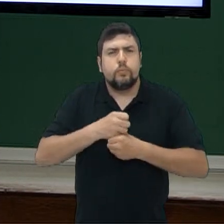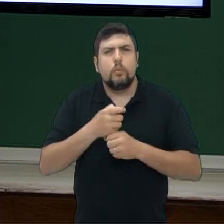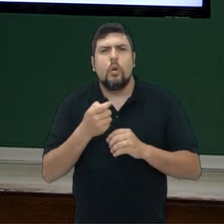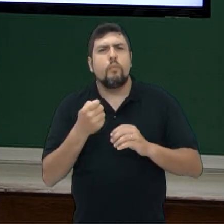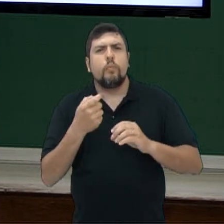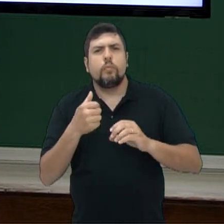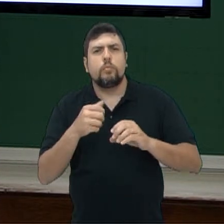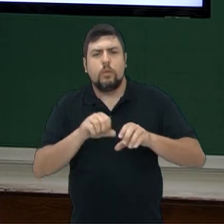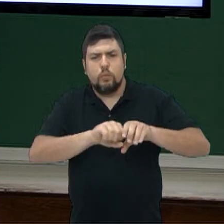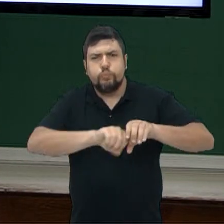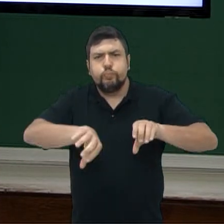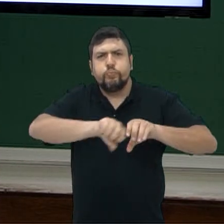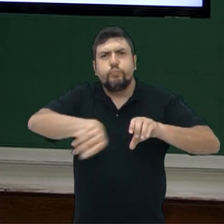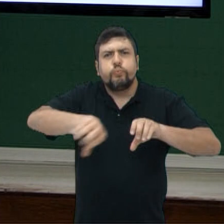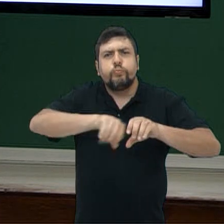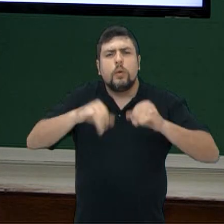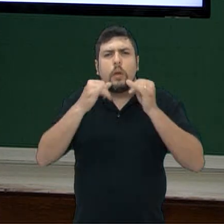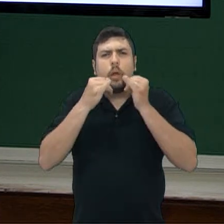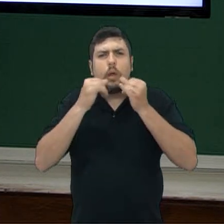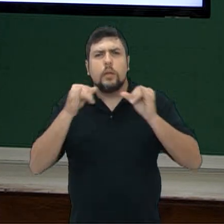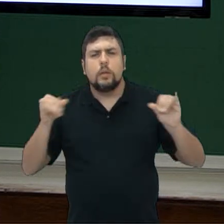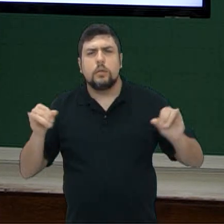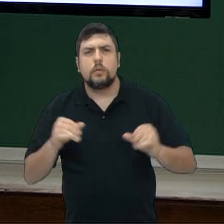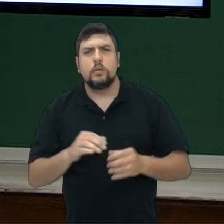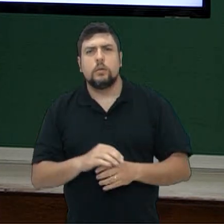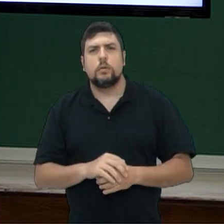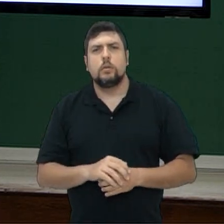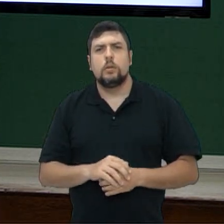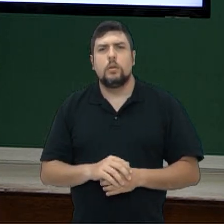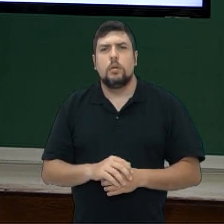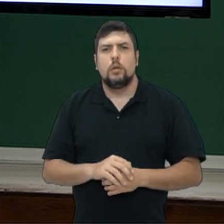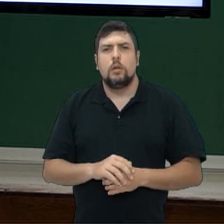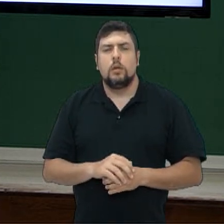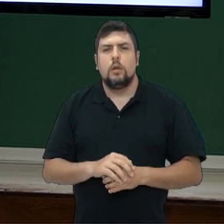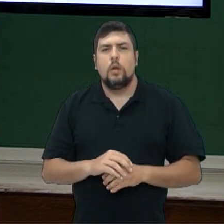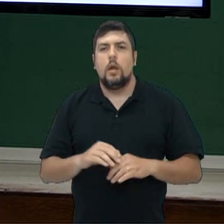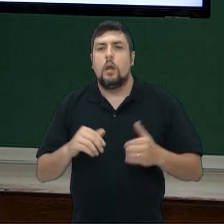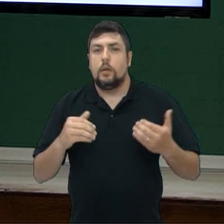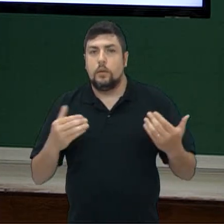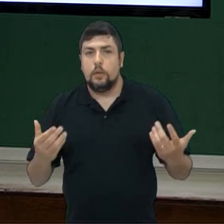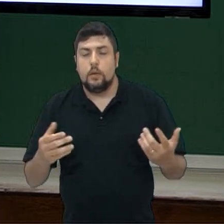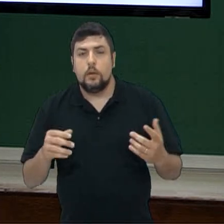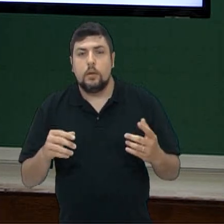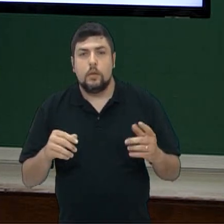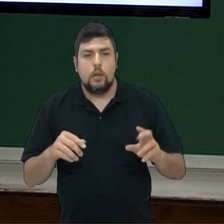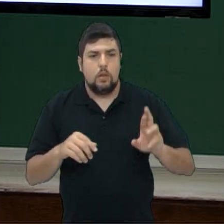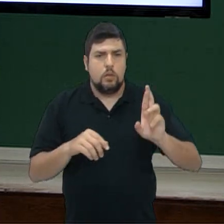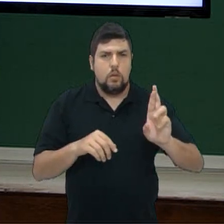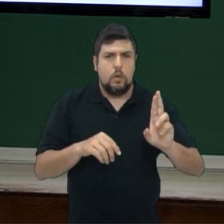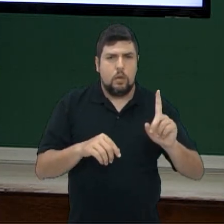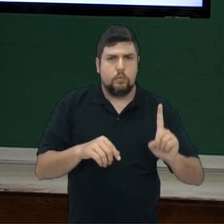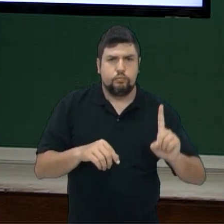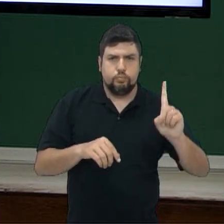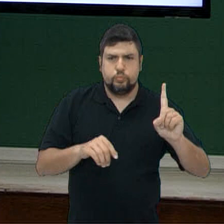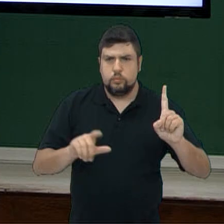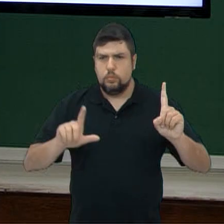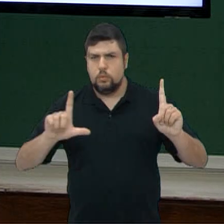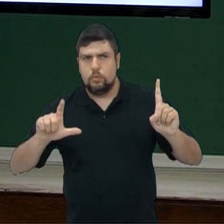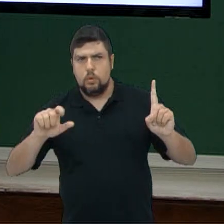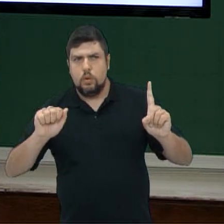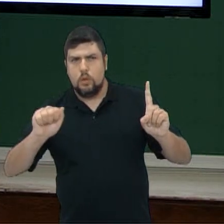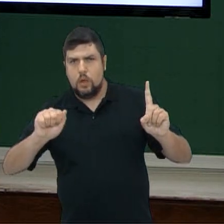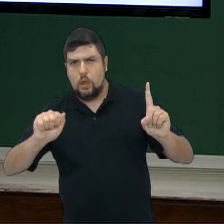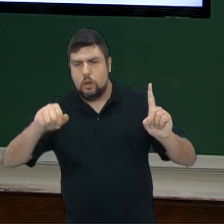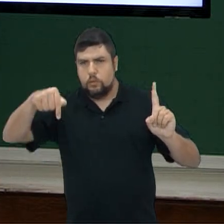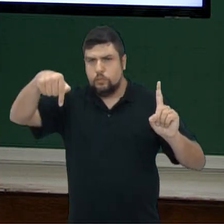Tá? Aqui nós temos a letra R e A, as duas setinhas em sentidos opostos, ou seja, inversamente proporcionais.